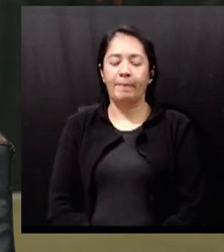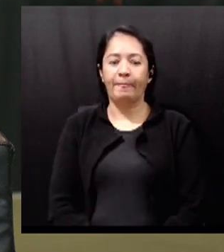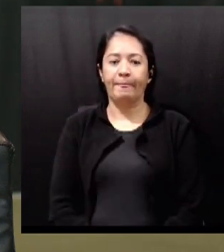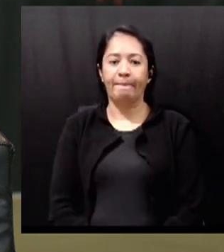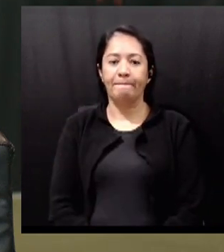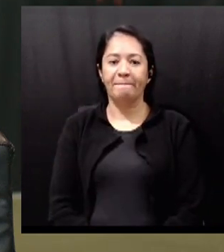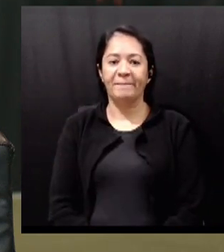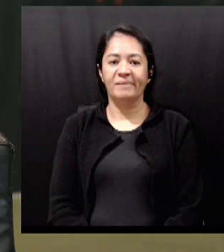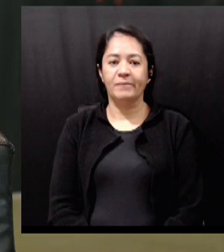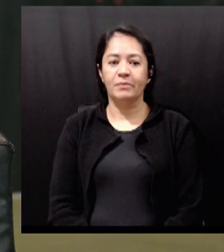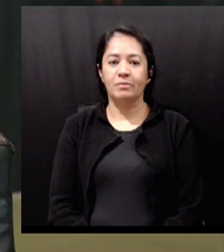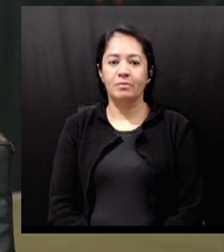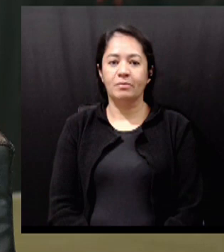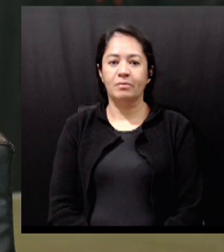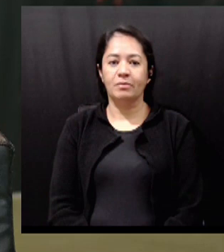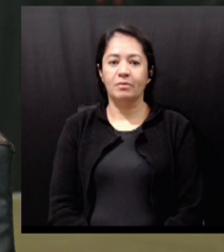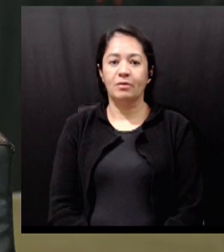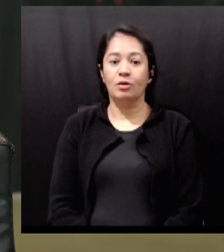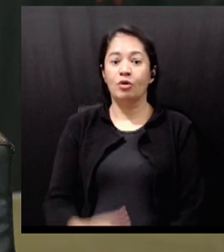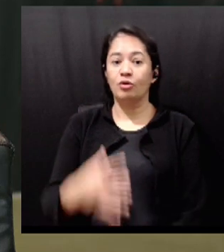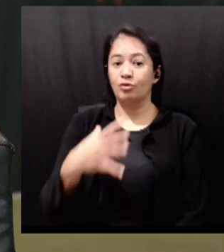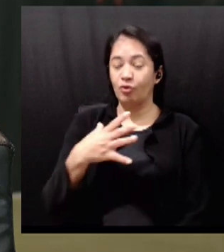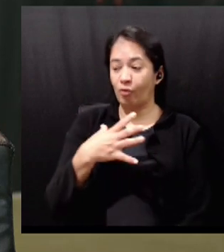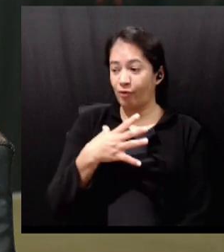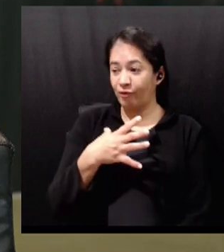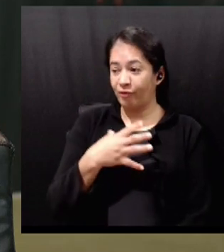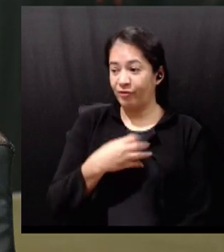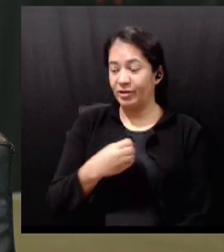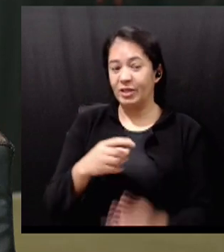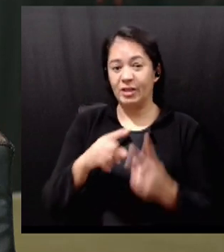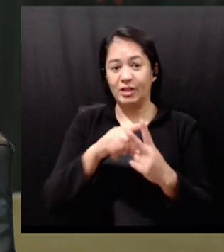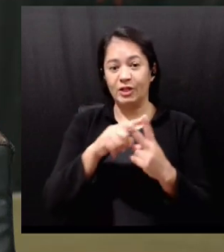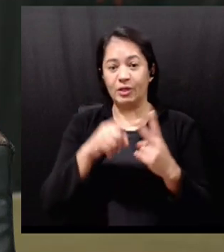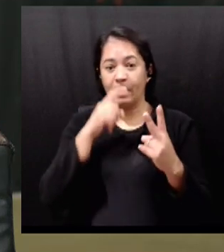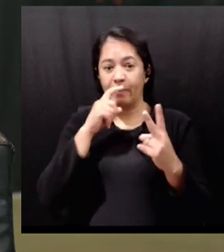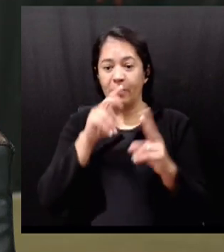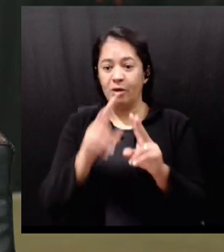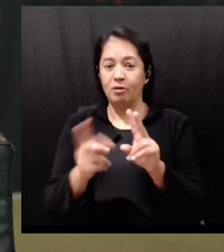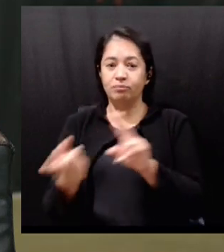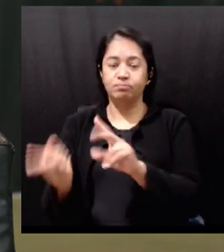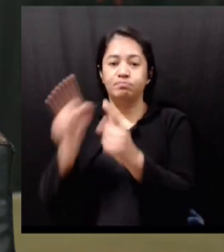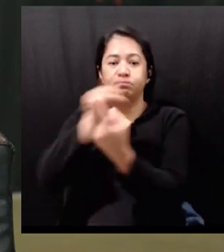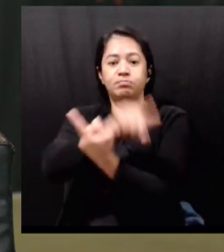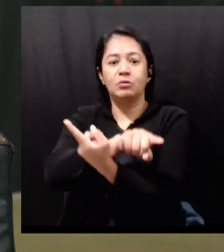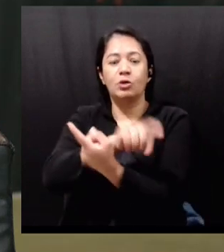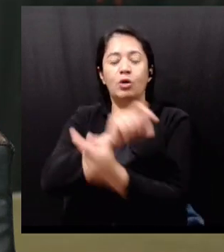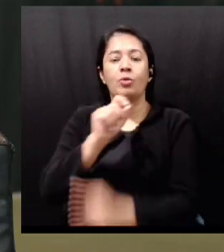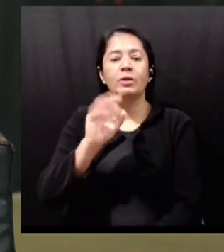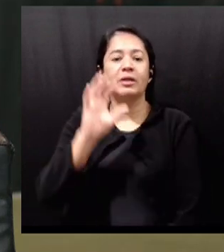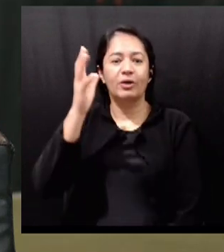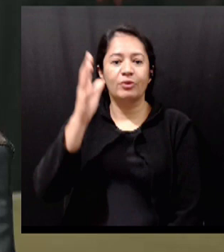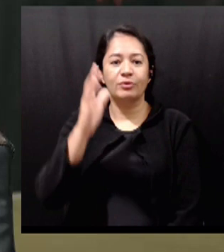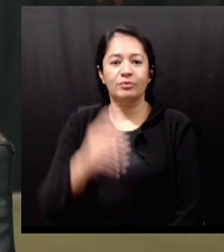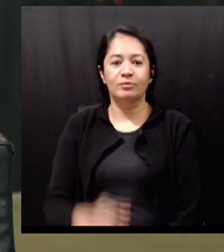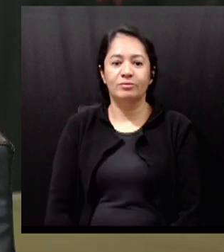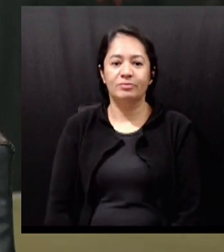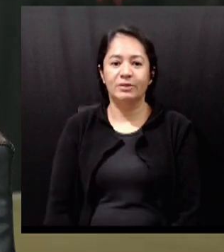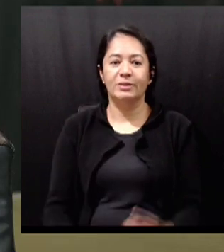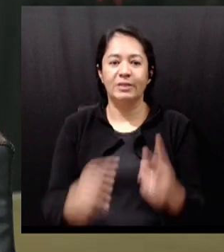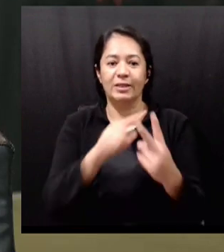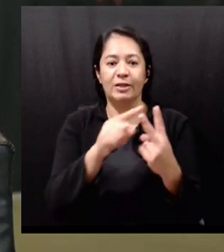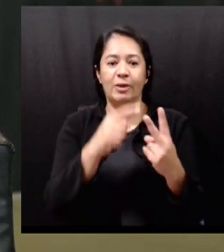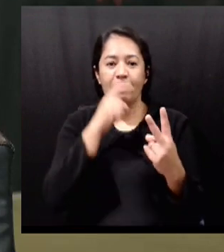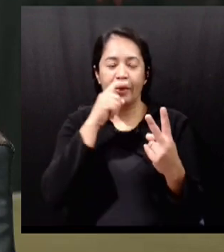paz dos pais e quando os pais se invertem, né? O que acontece quando os pais perdem a autonomia e os